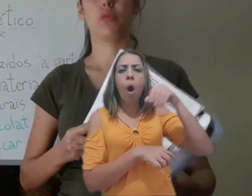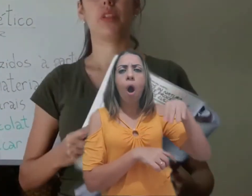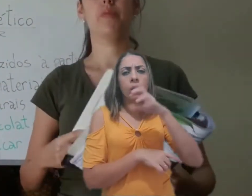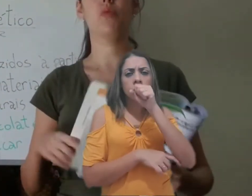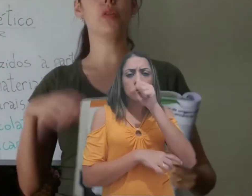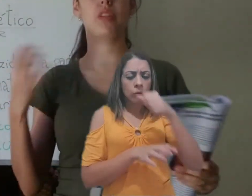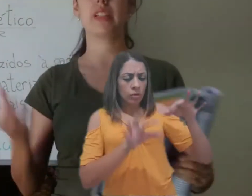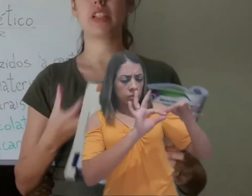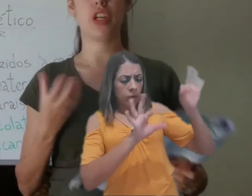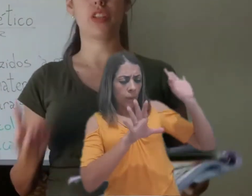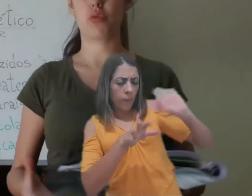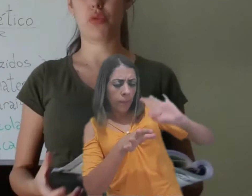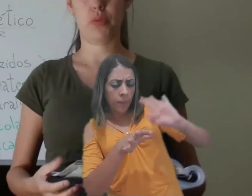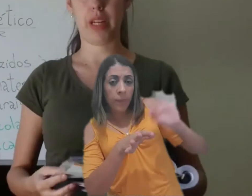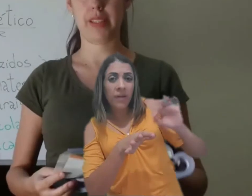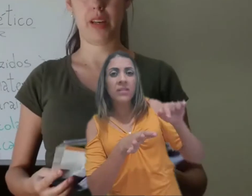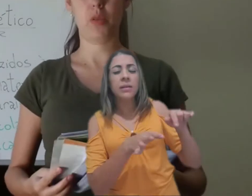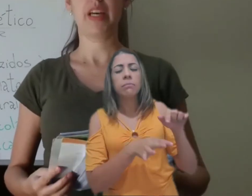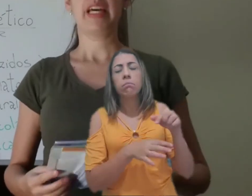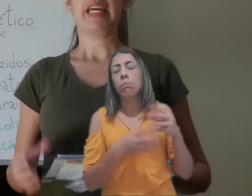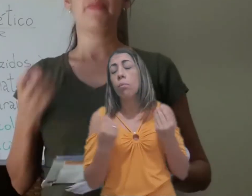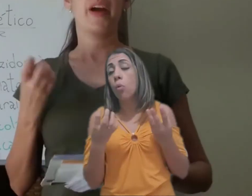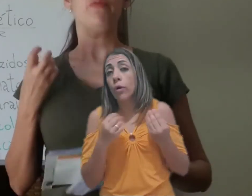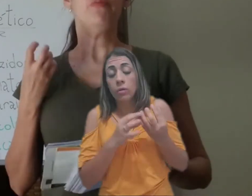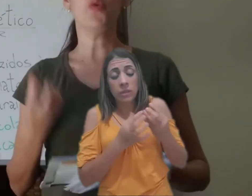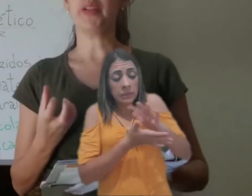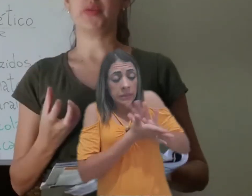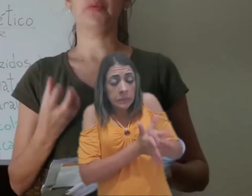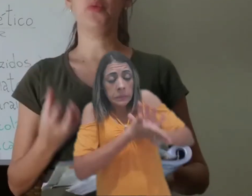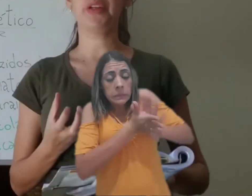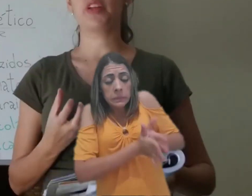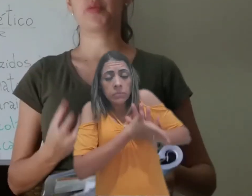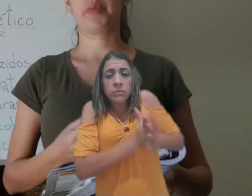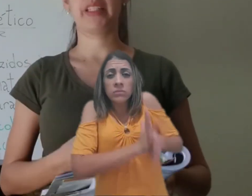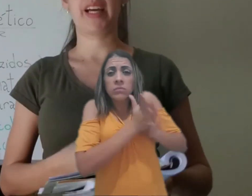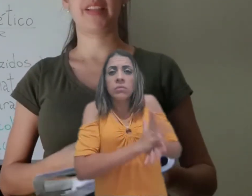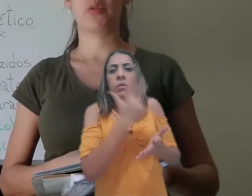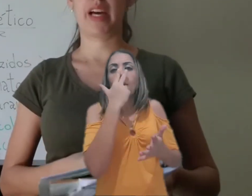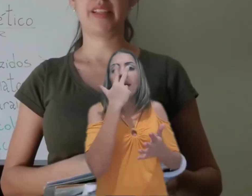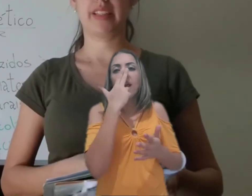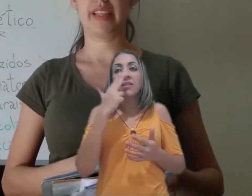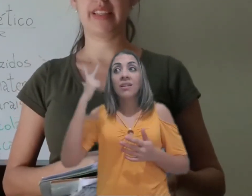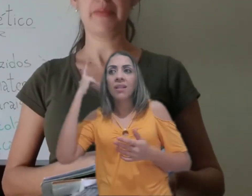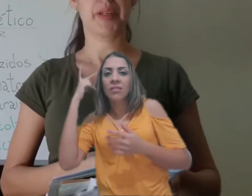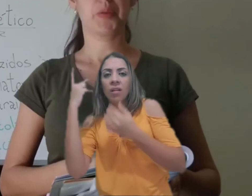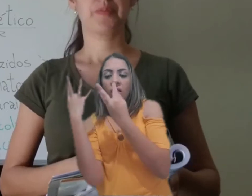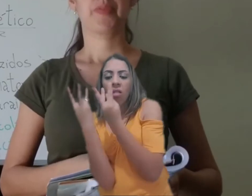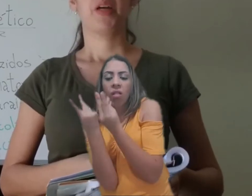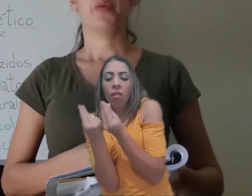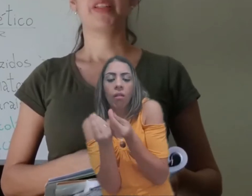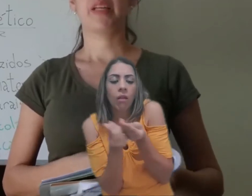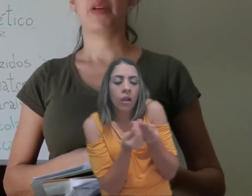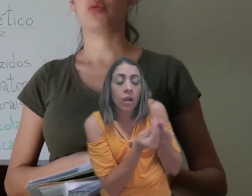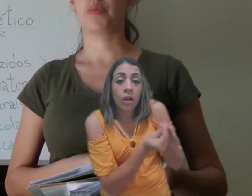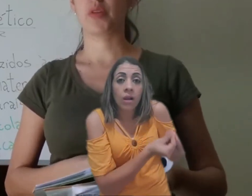ultraprocessados, eles vão ter muitos ingredientes na sua formulação e perde muito das propriedades naturais desse alimento.